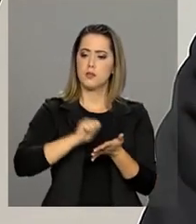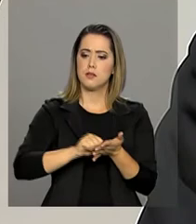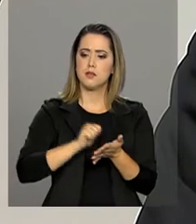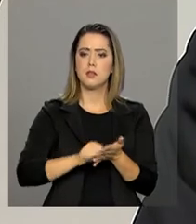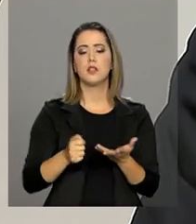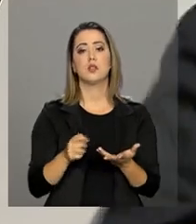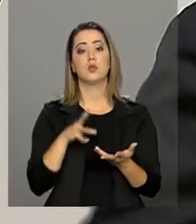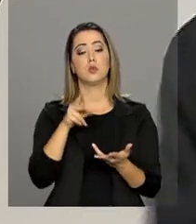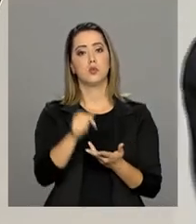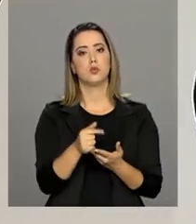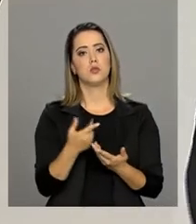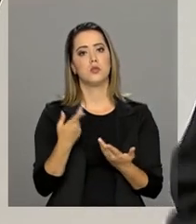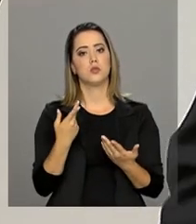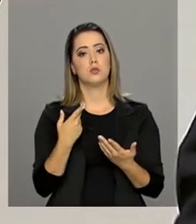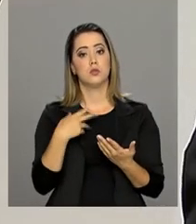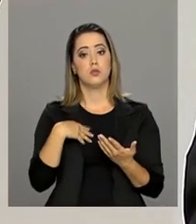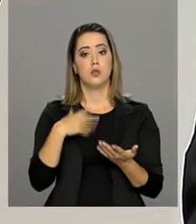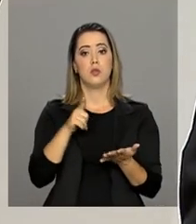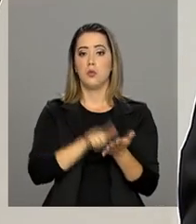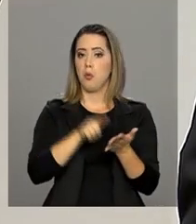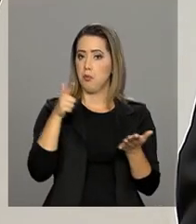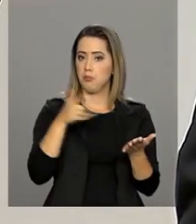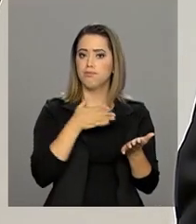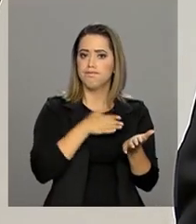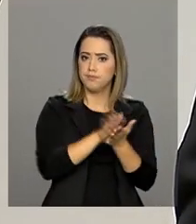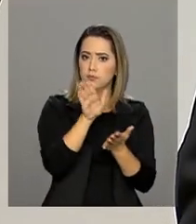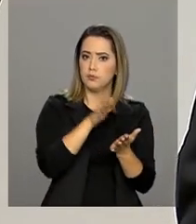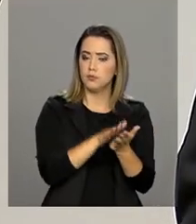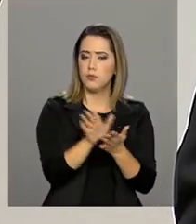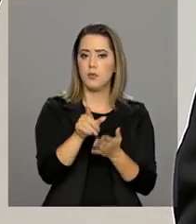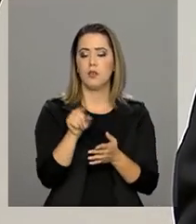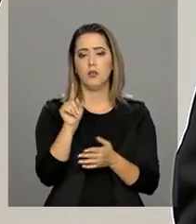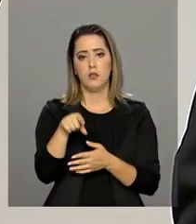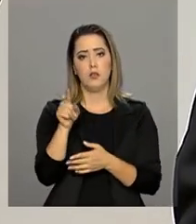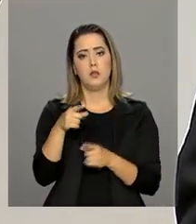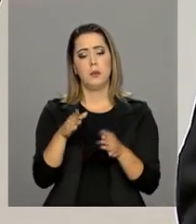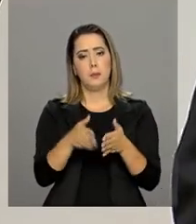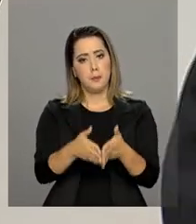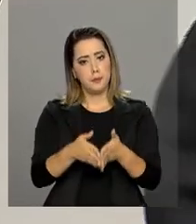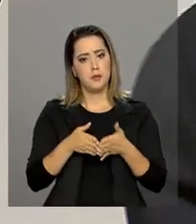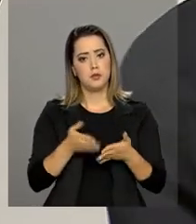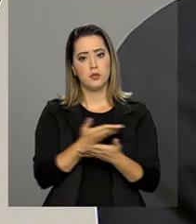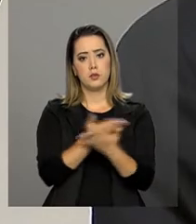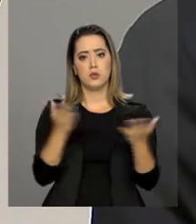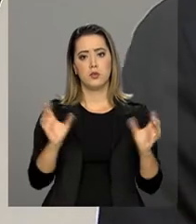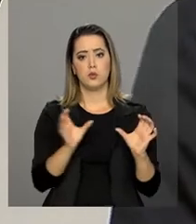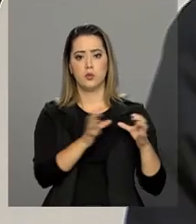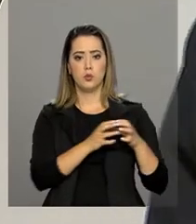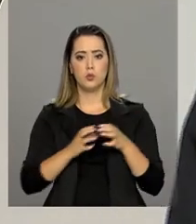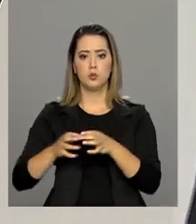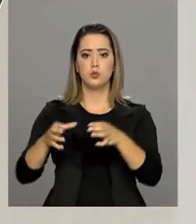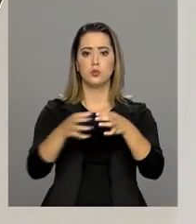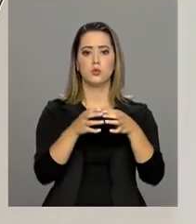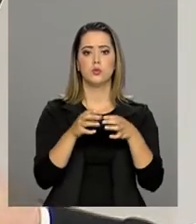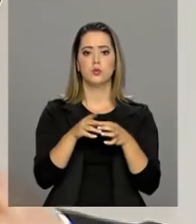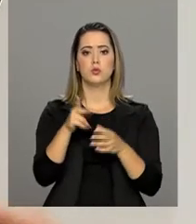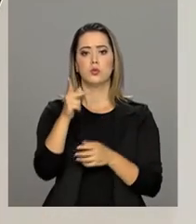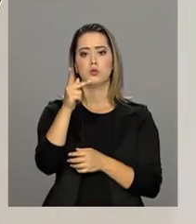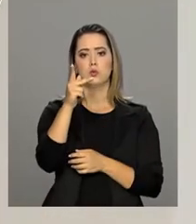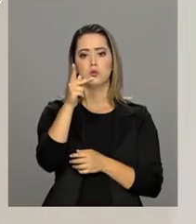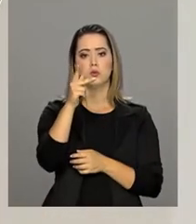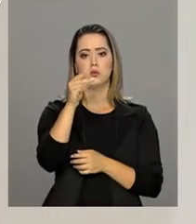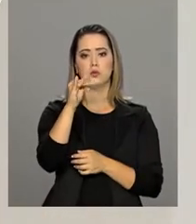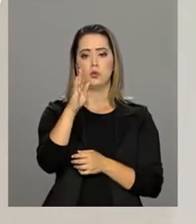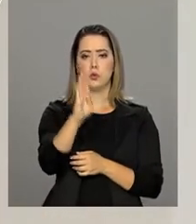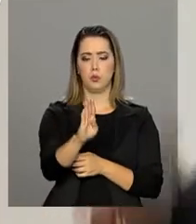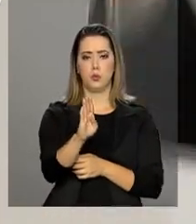fizerem e eventuais publicações eu acho que não seria demais pedir a setores do pib brasileiro